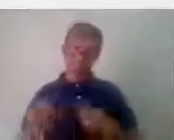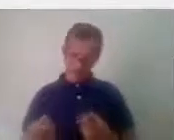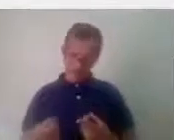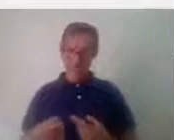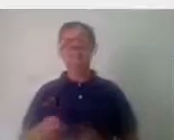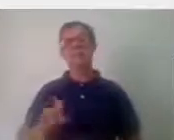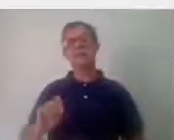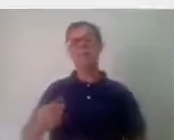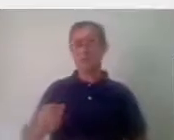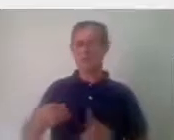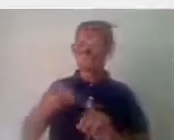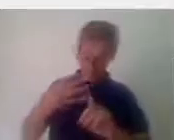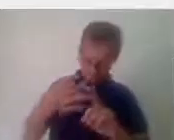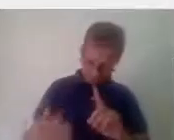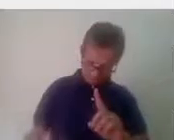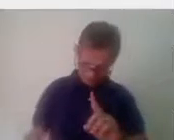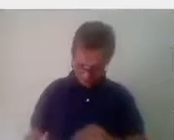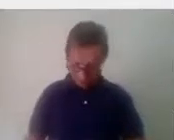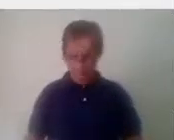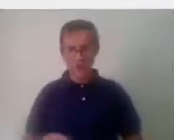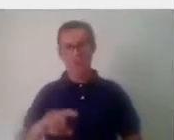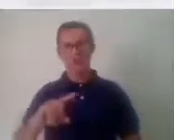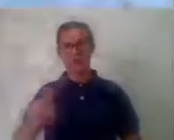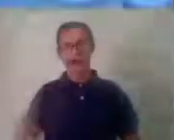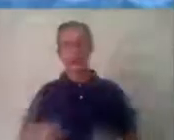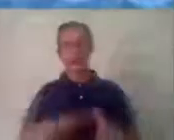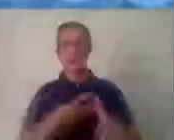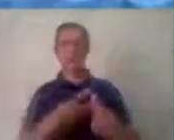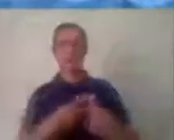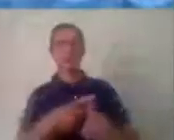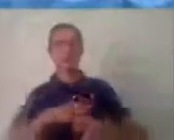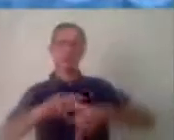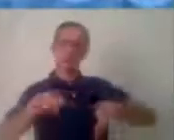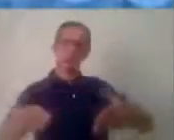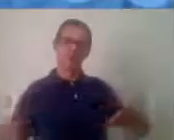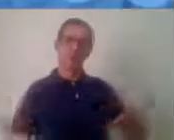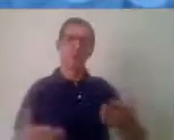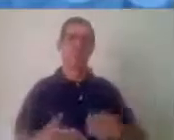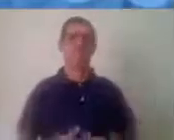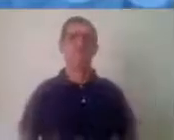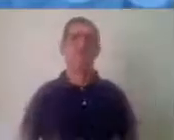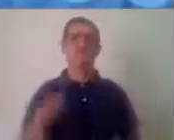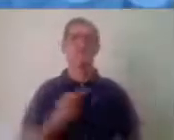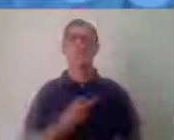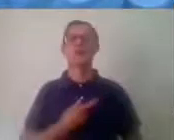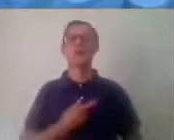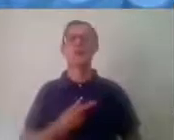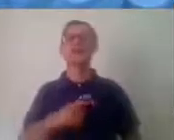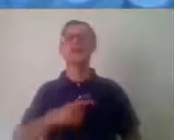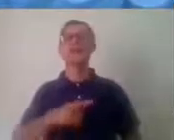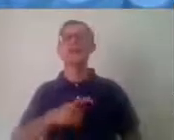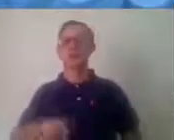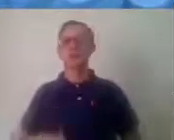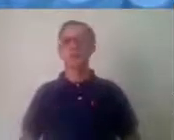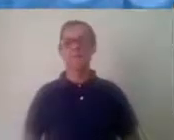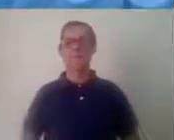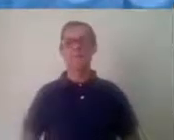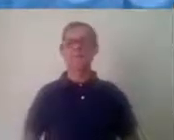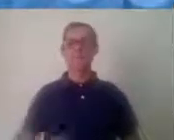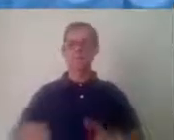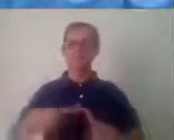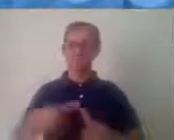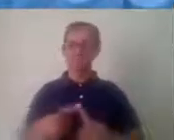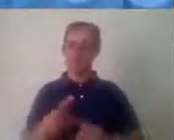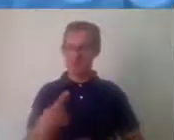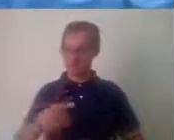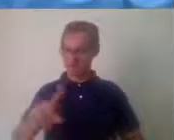Eis a definição de uma integral dupla. O que mudou? Nós vamos ter mais uma integral. Essa que é a ideia.